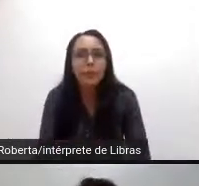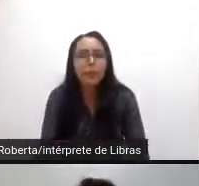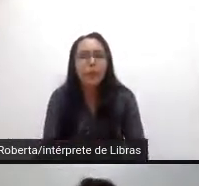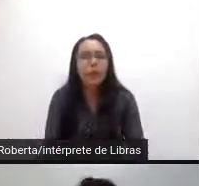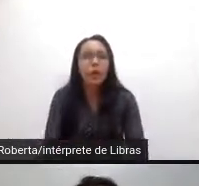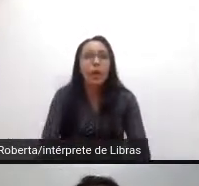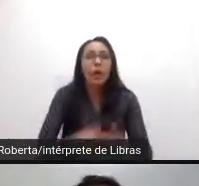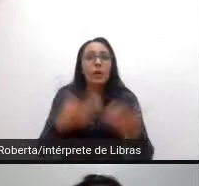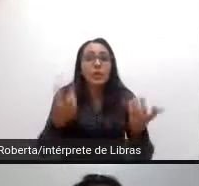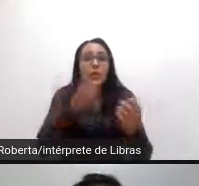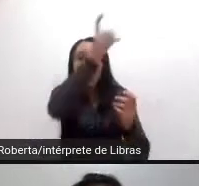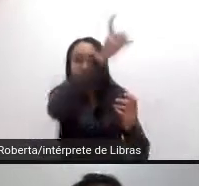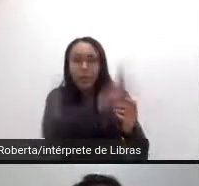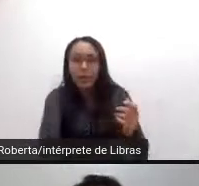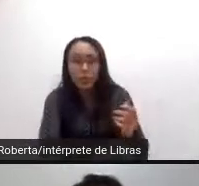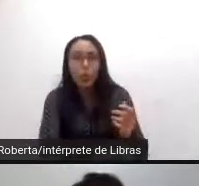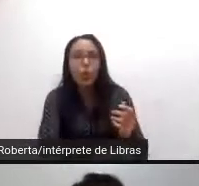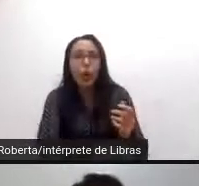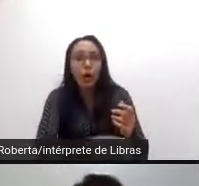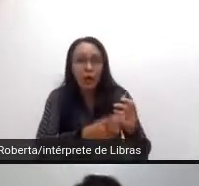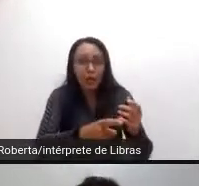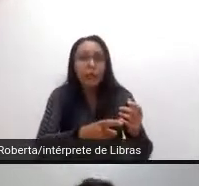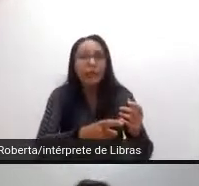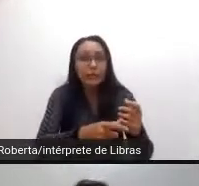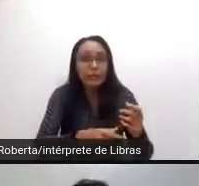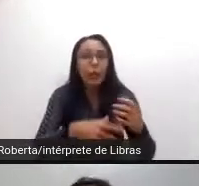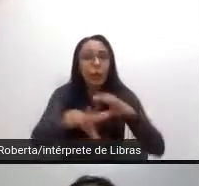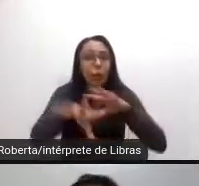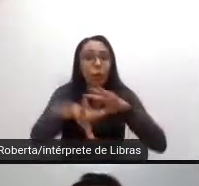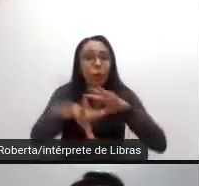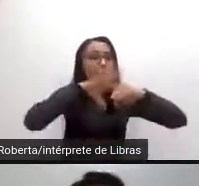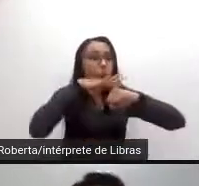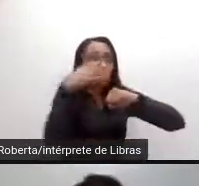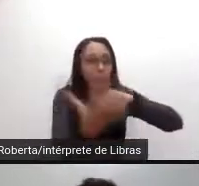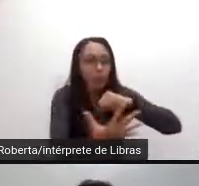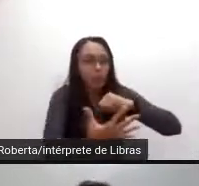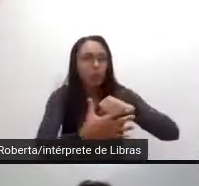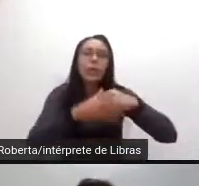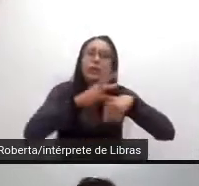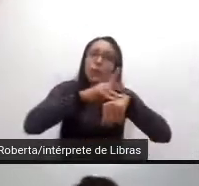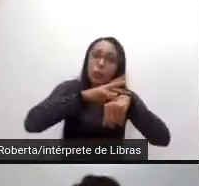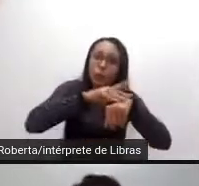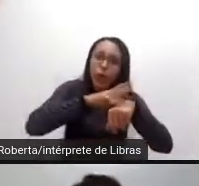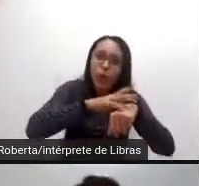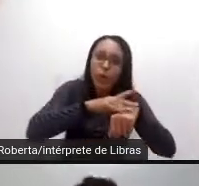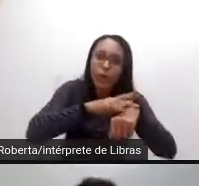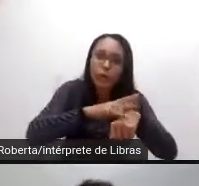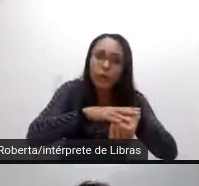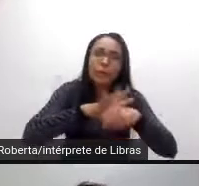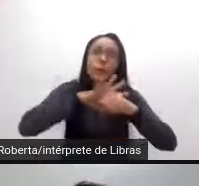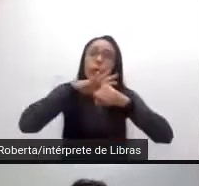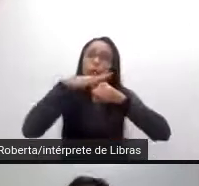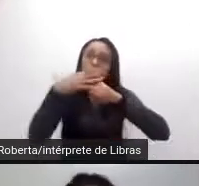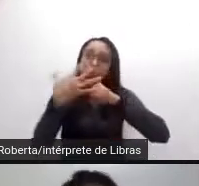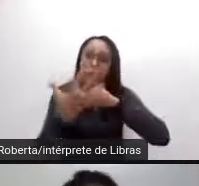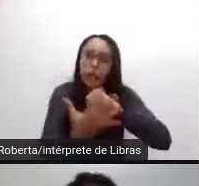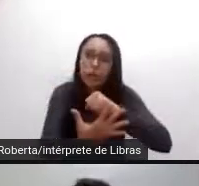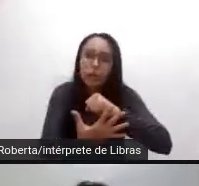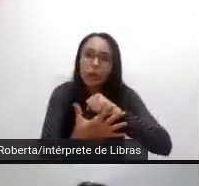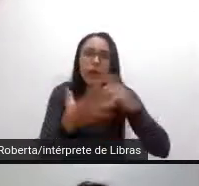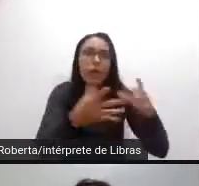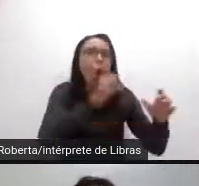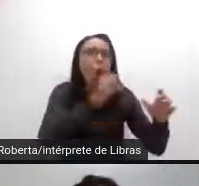pessoa ela estiver infectada com o vírus, estiver doente com o coronavírus e ela